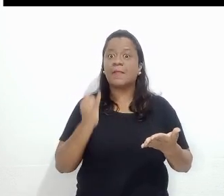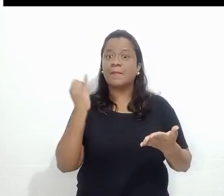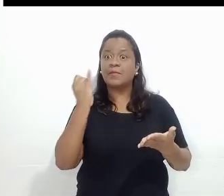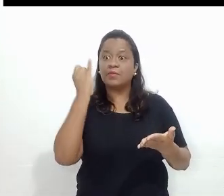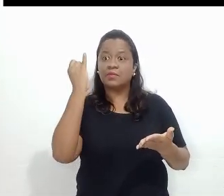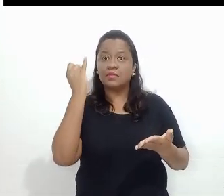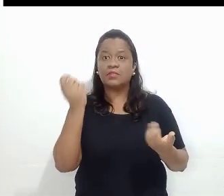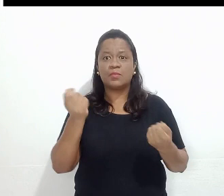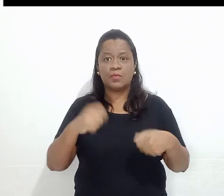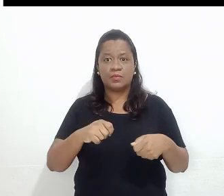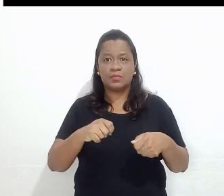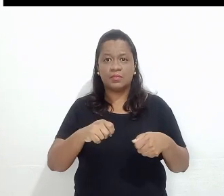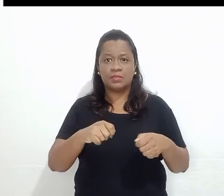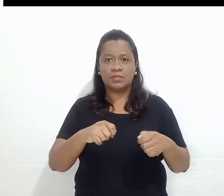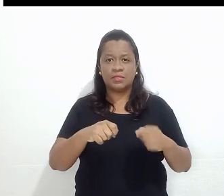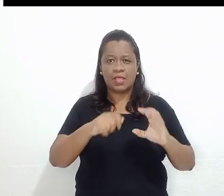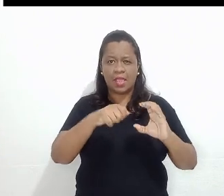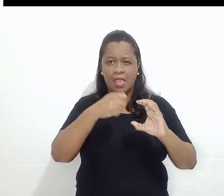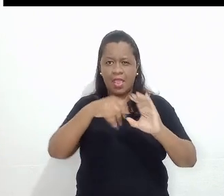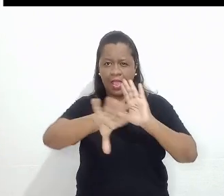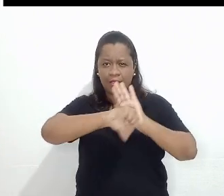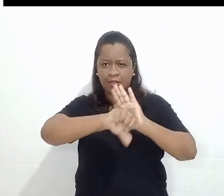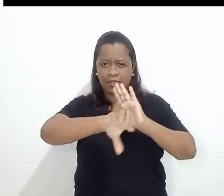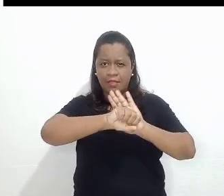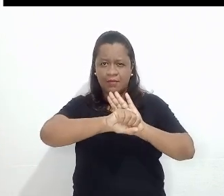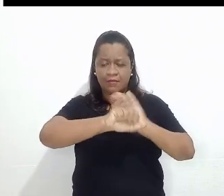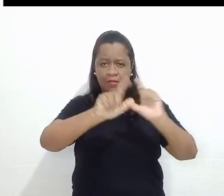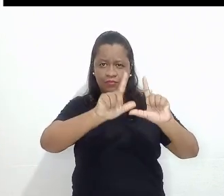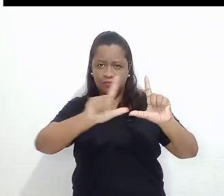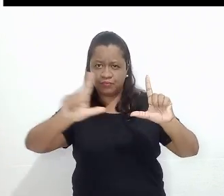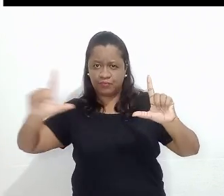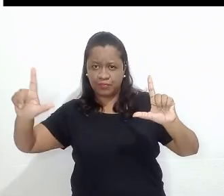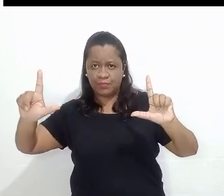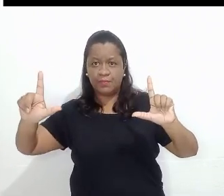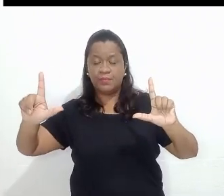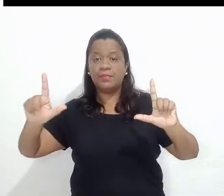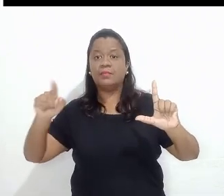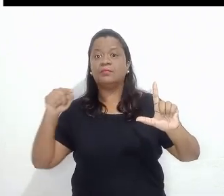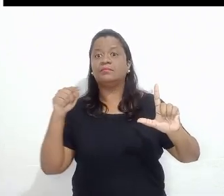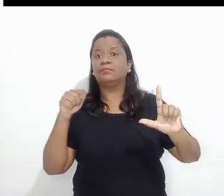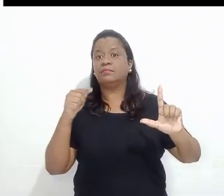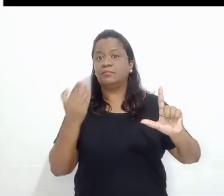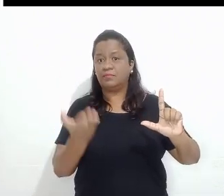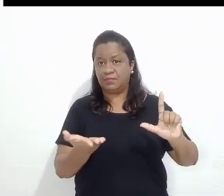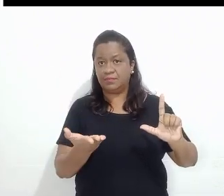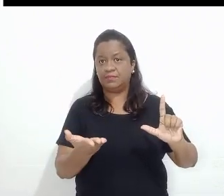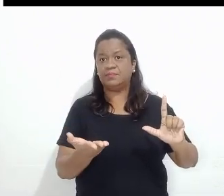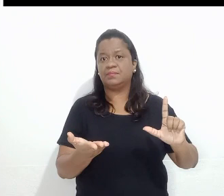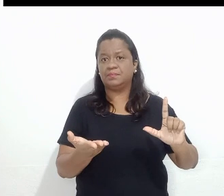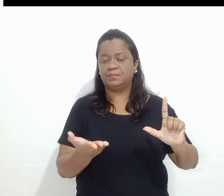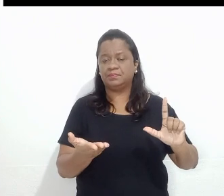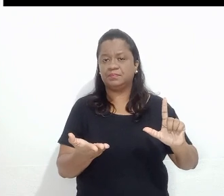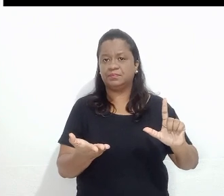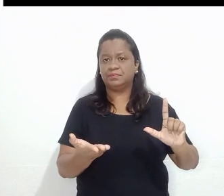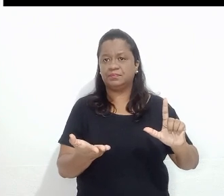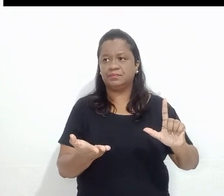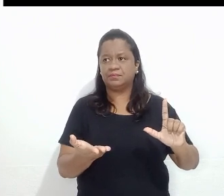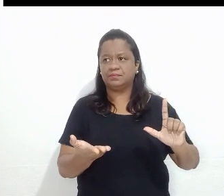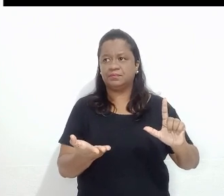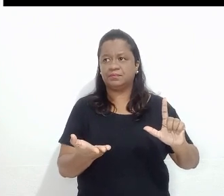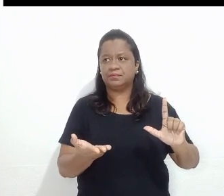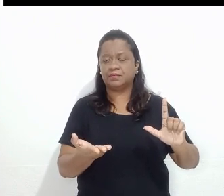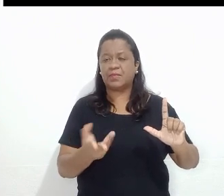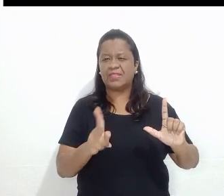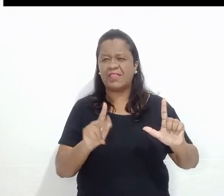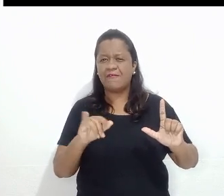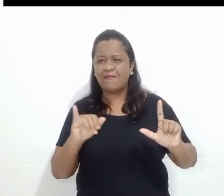regravar esse take, esse plano, esse take, né, você vai, como se diz,